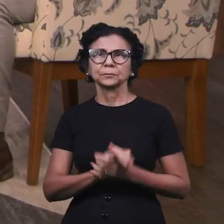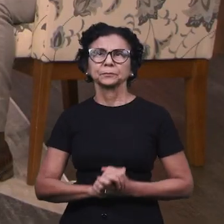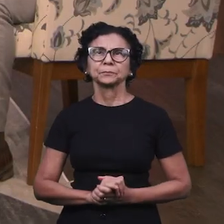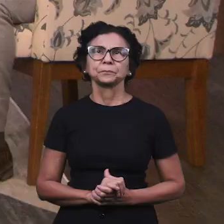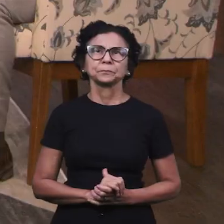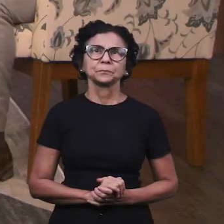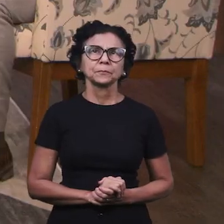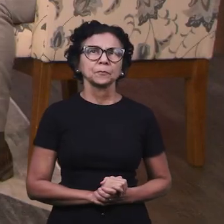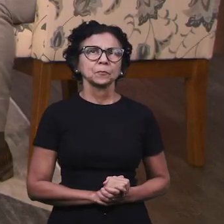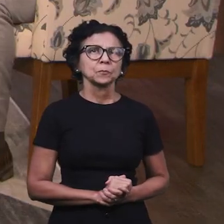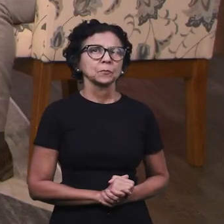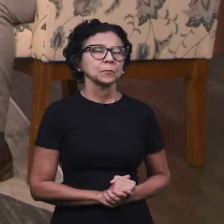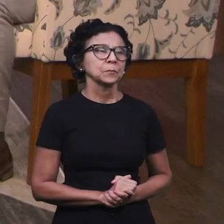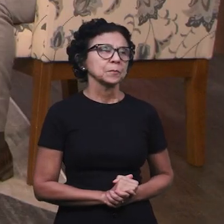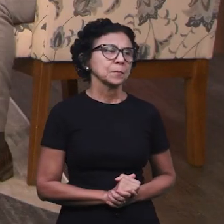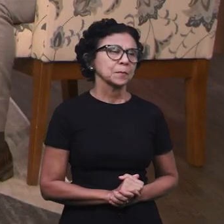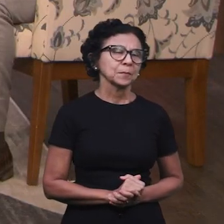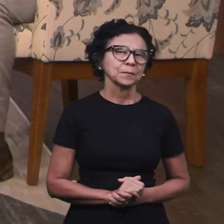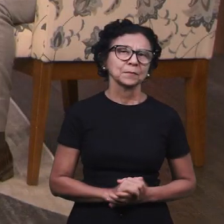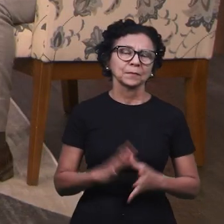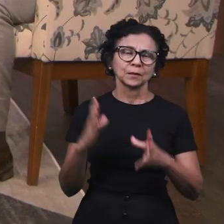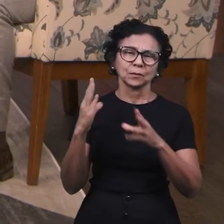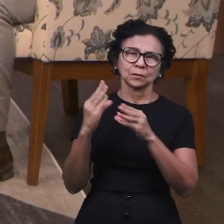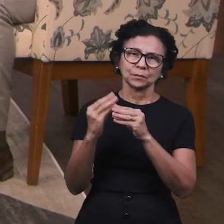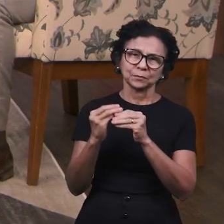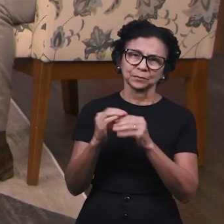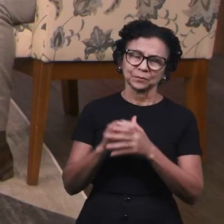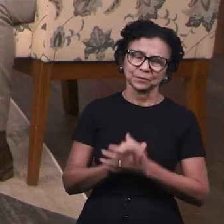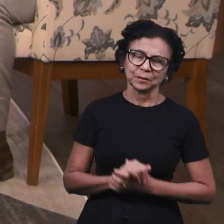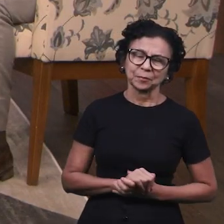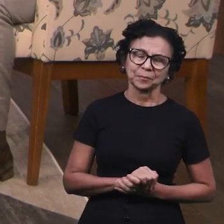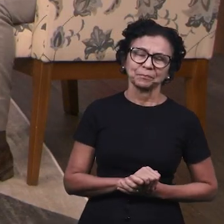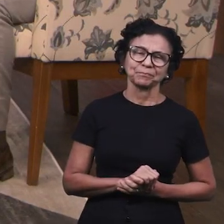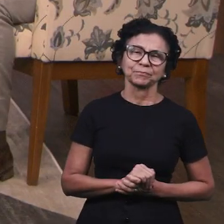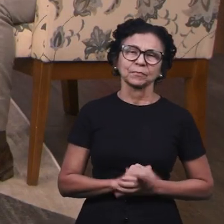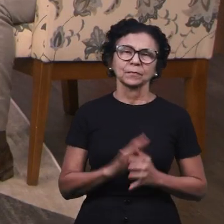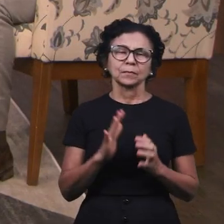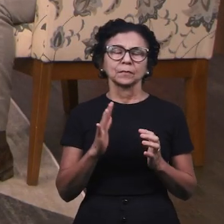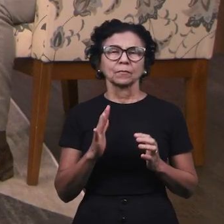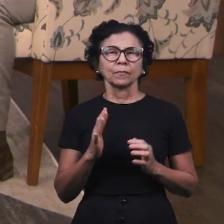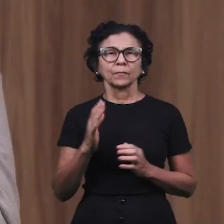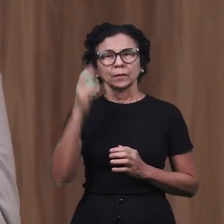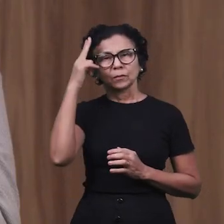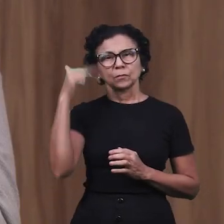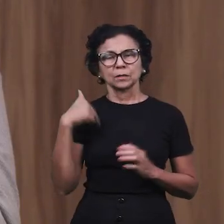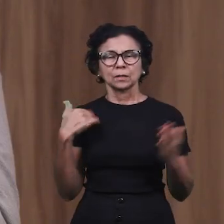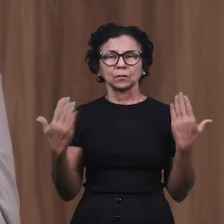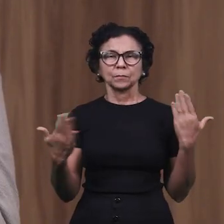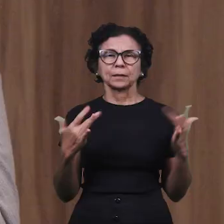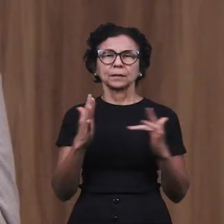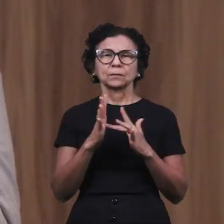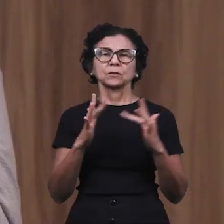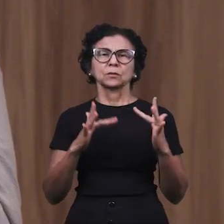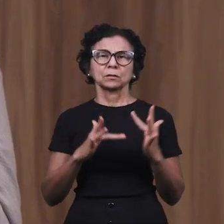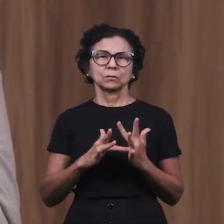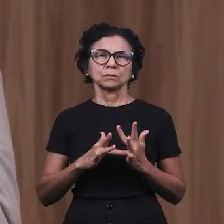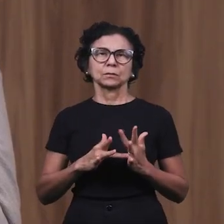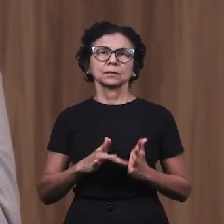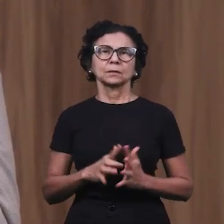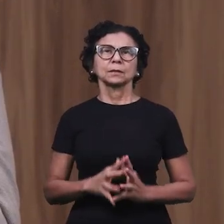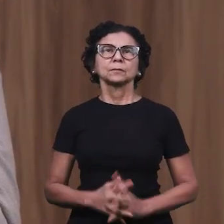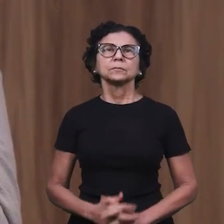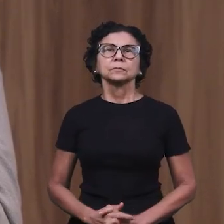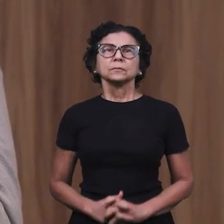Concluindo aqui, a história de José é um espelho da graça de Jesus. Um espelho da graça. E nós vemos que, embora